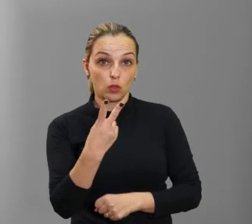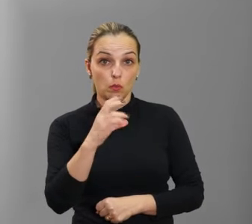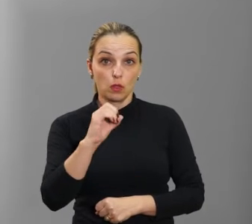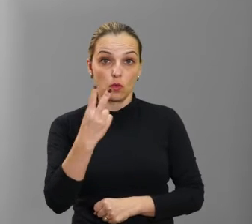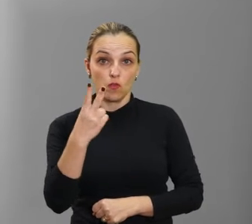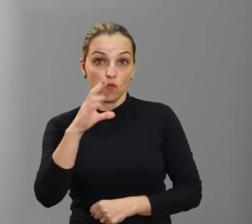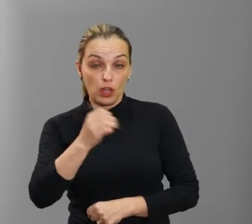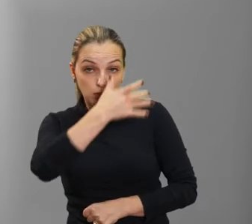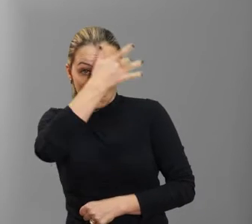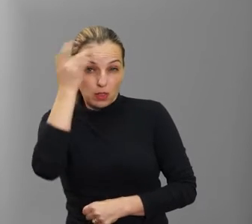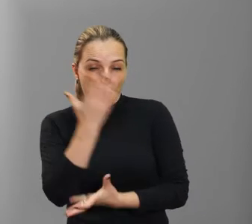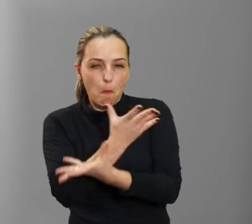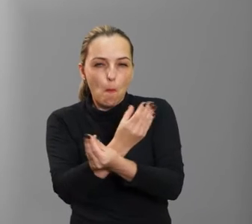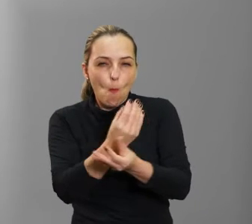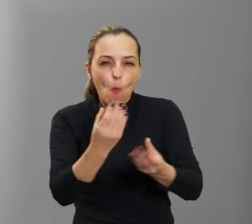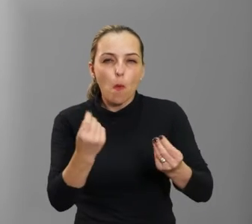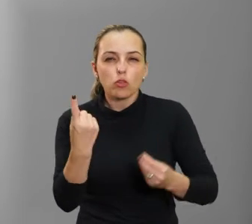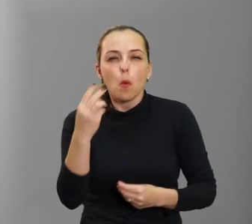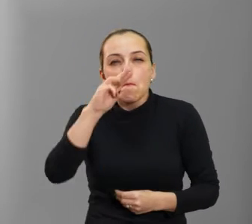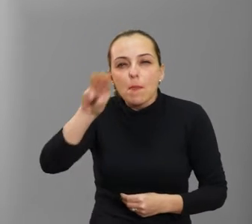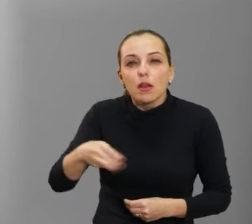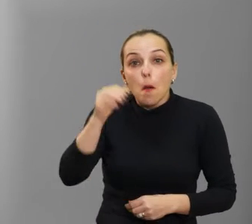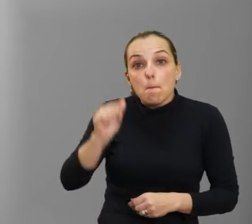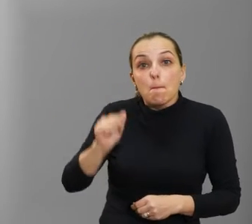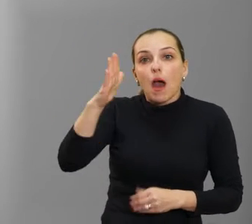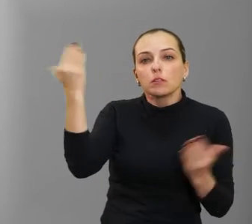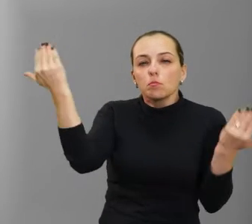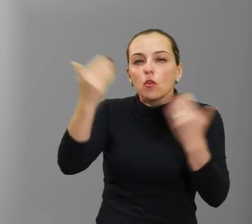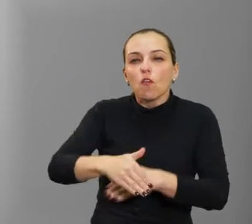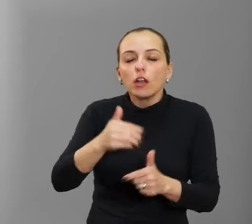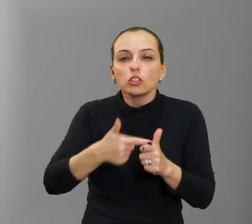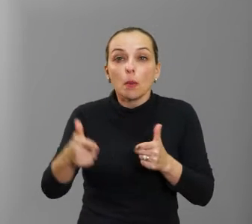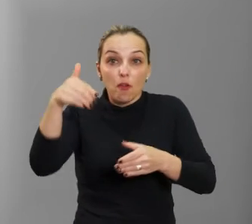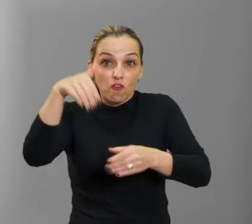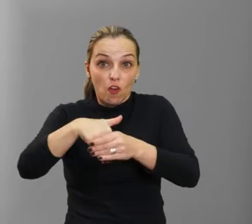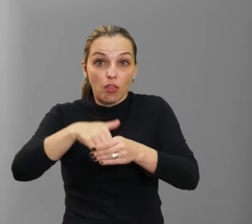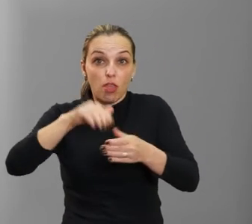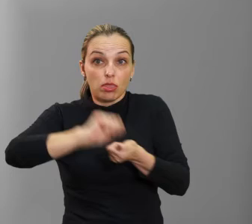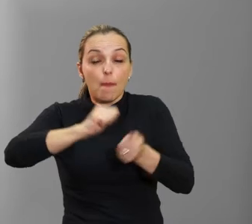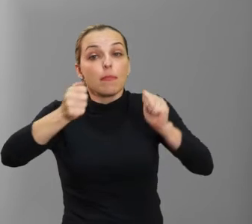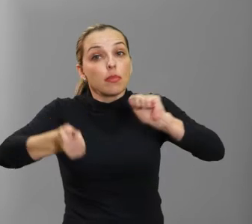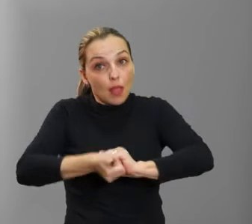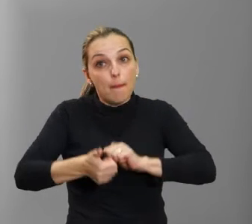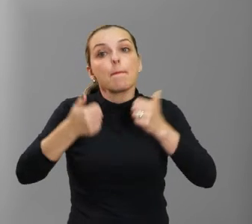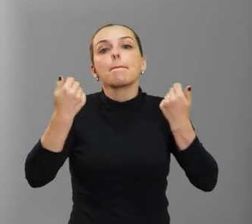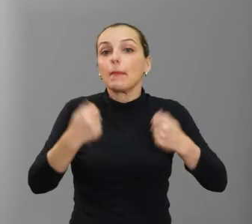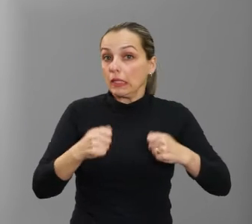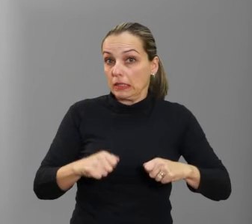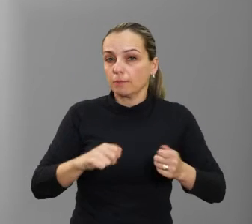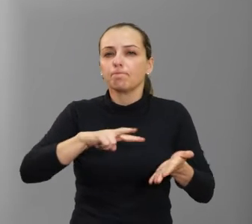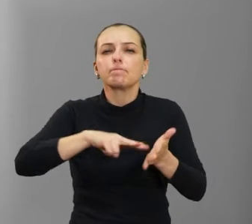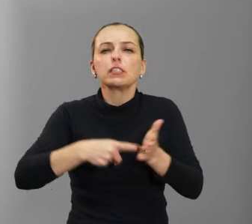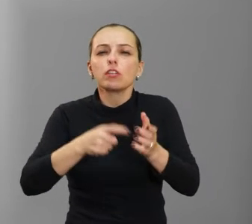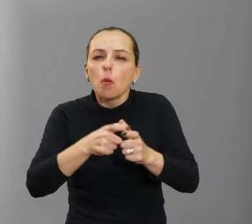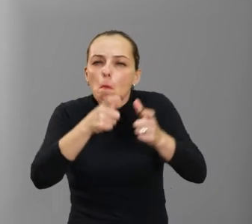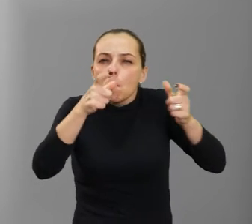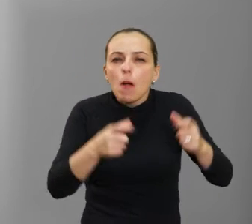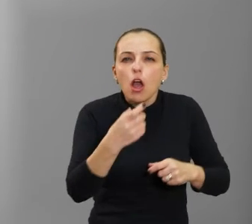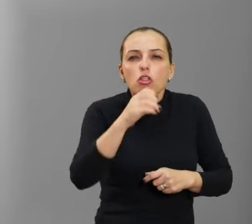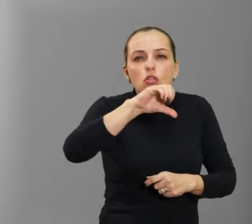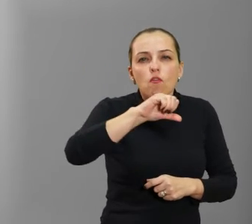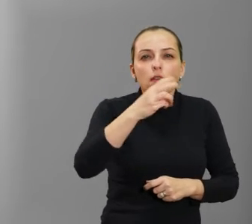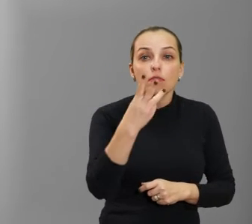Neste ano, mais de 1 milhão de pessoas declararam necessitar de algum tipo de atendimento especial para votar, um aumento